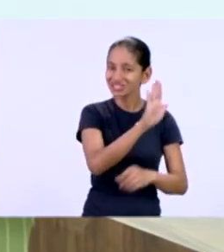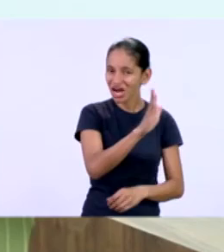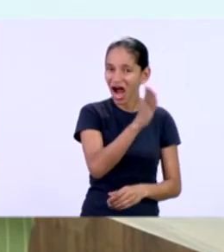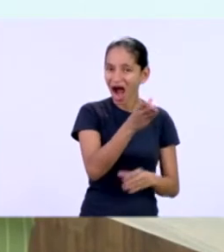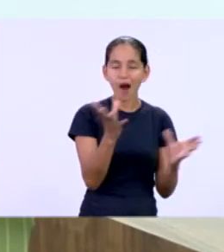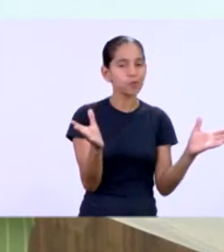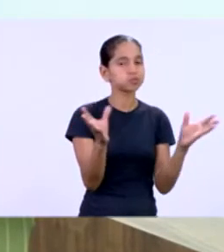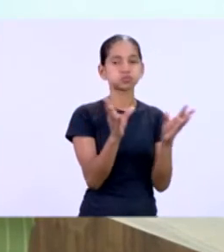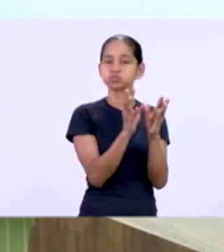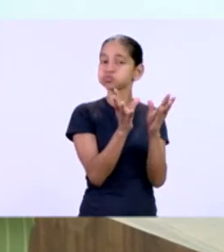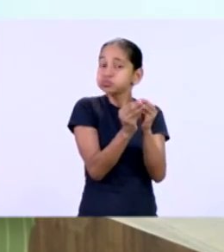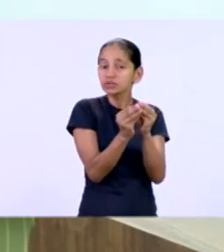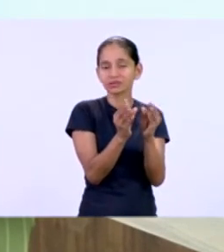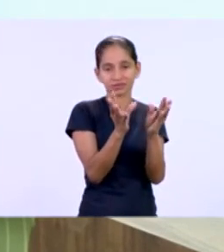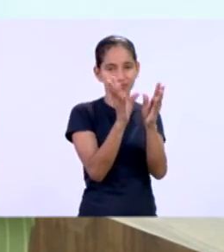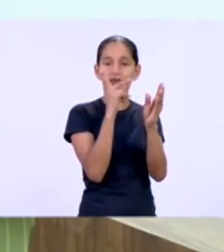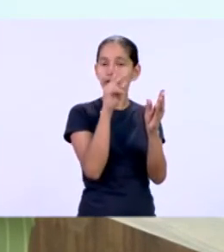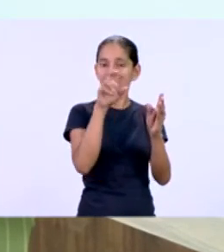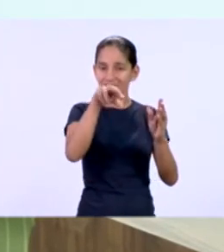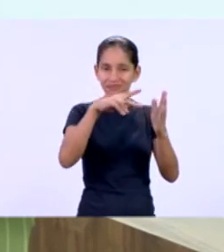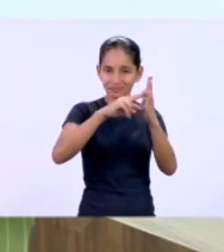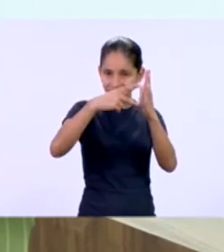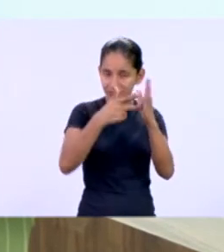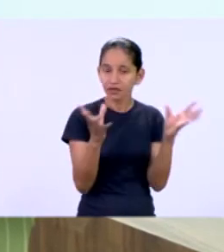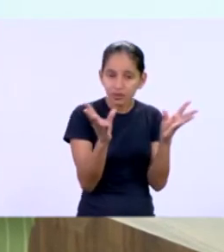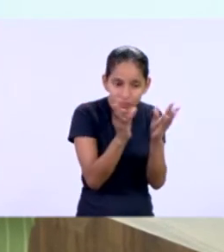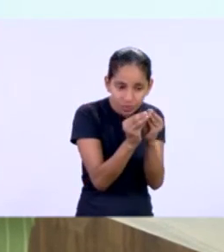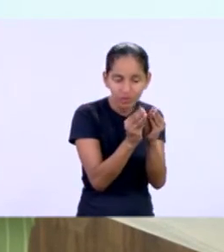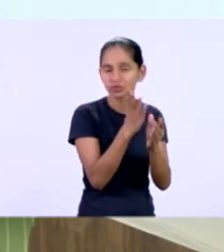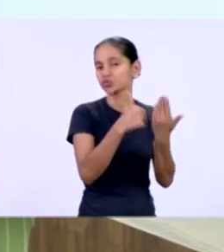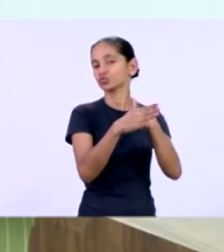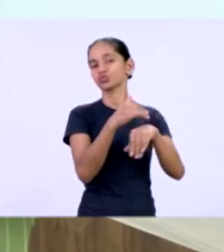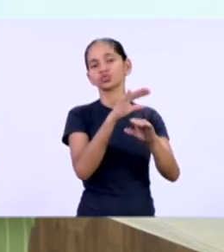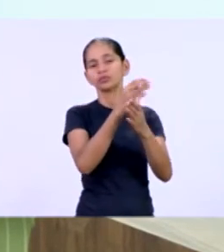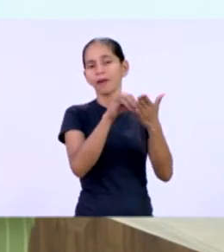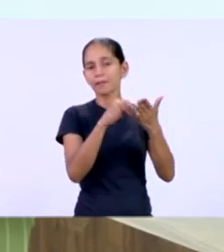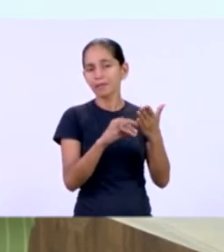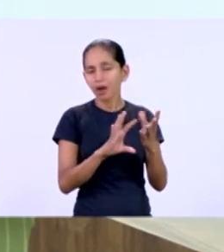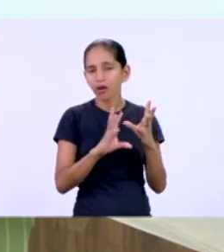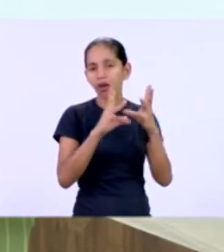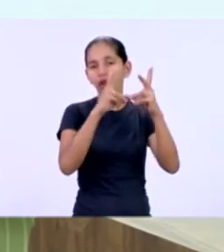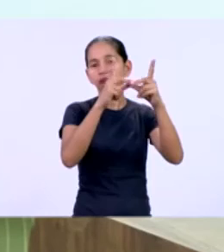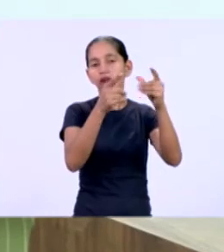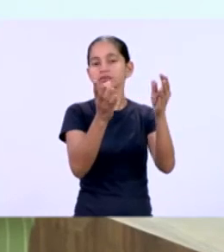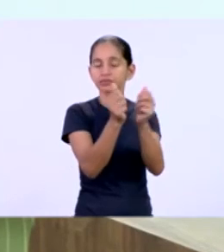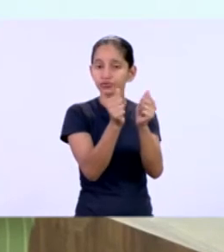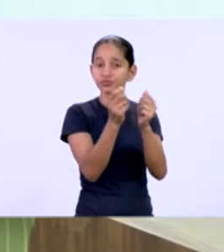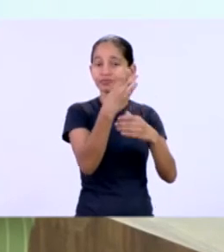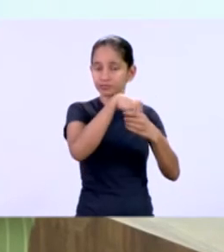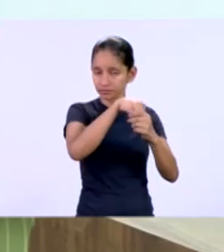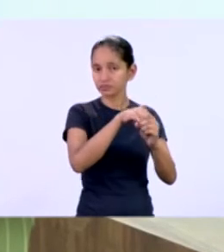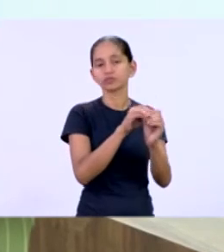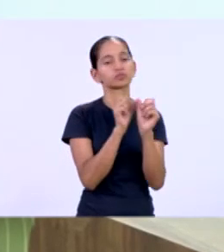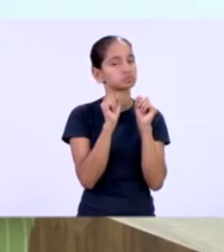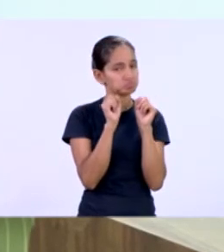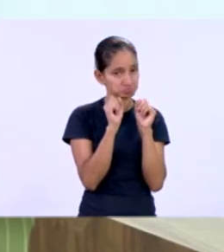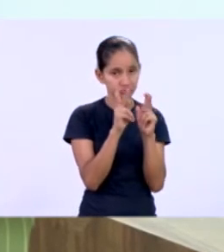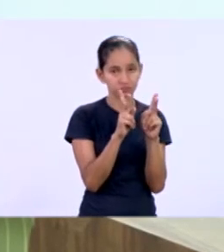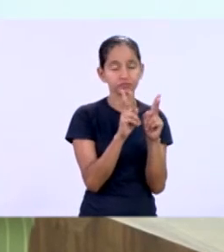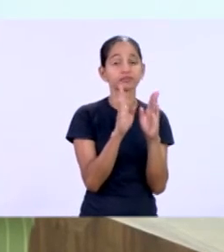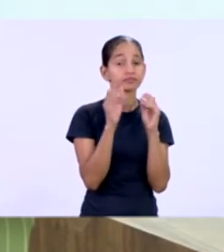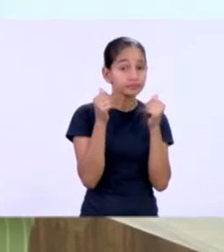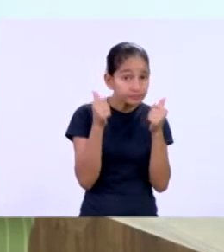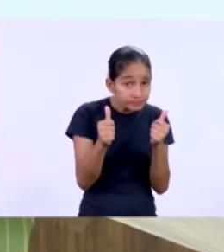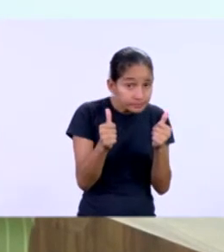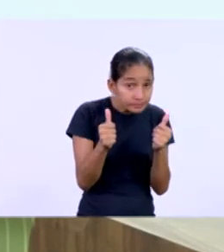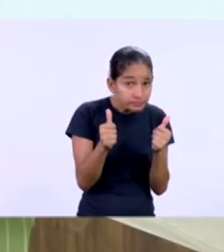dos 5,98 que tem de PIS, COFINS, Imposto de Renda e Contribuição Social, eu ainda tenho o valor do CMS,